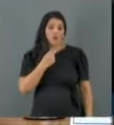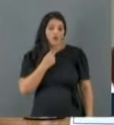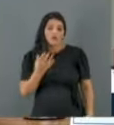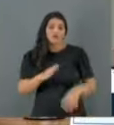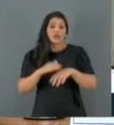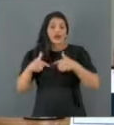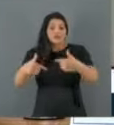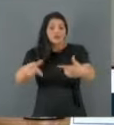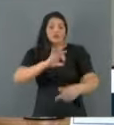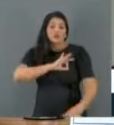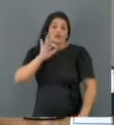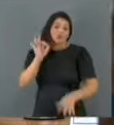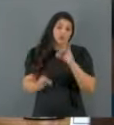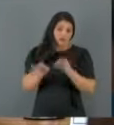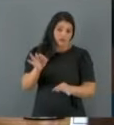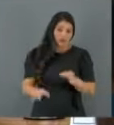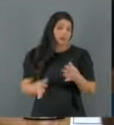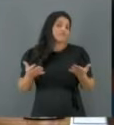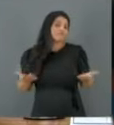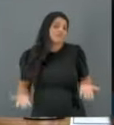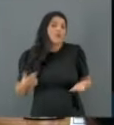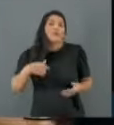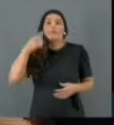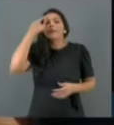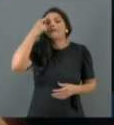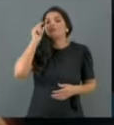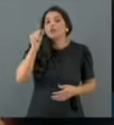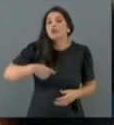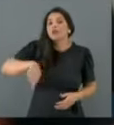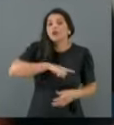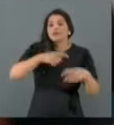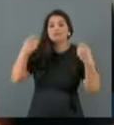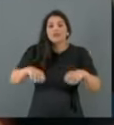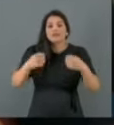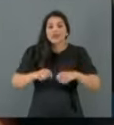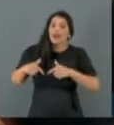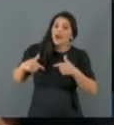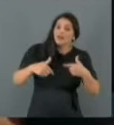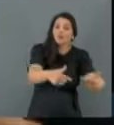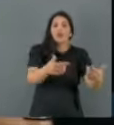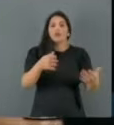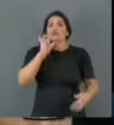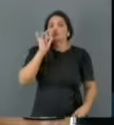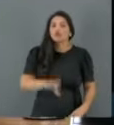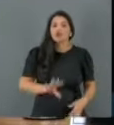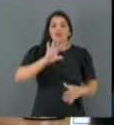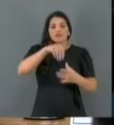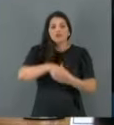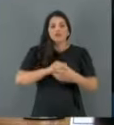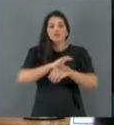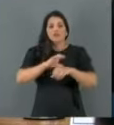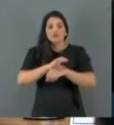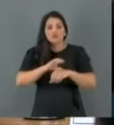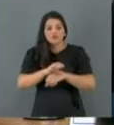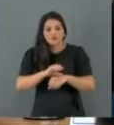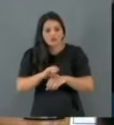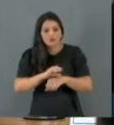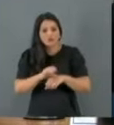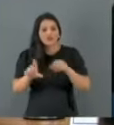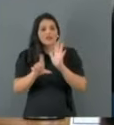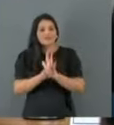da Polícia Judiciária. Então, eu penso que nós temos que atuar estritamente dentro da Constituição e das leis. Me perdoe